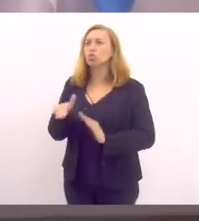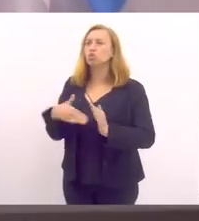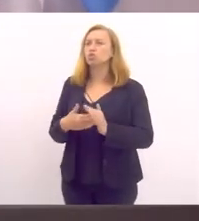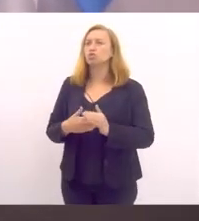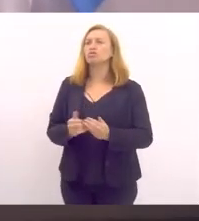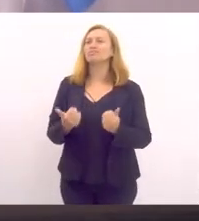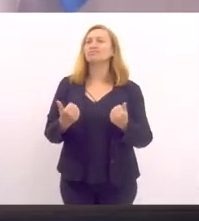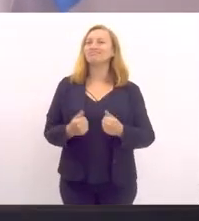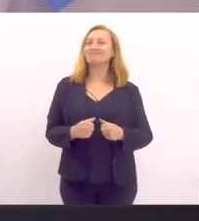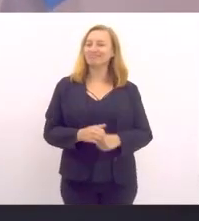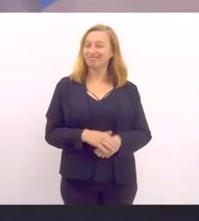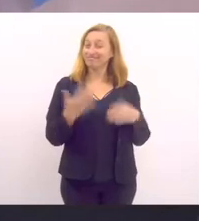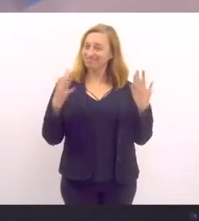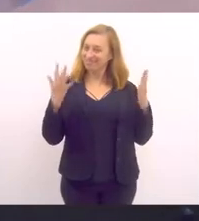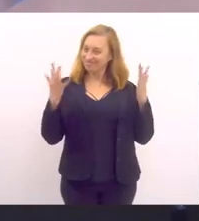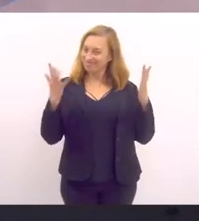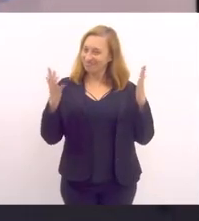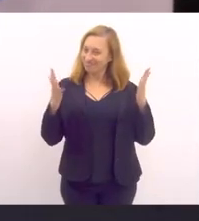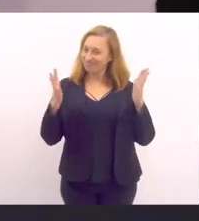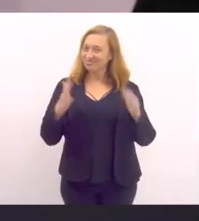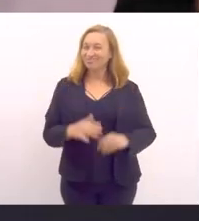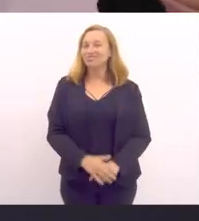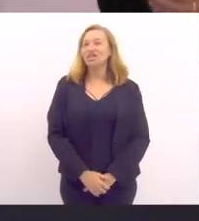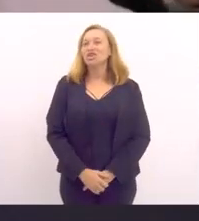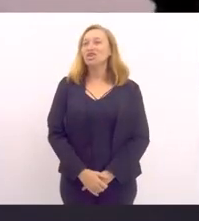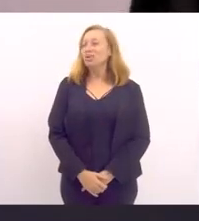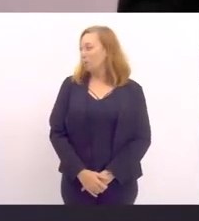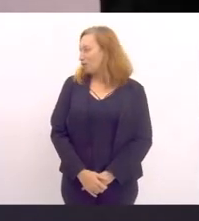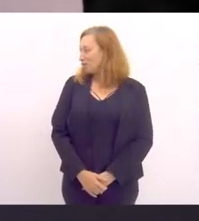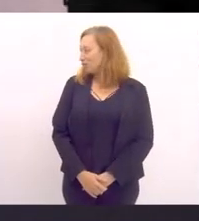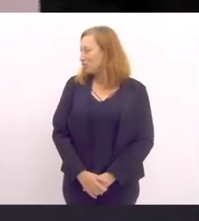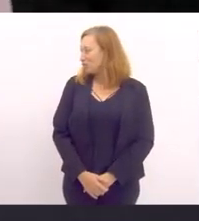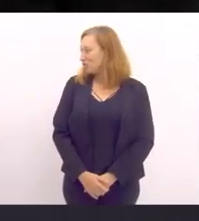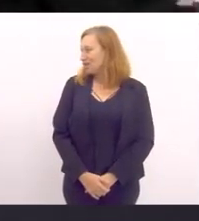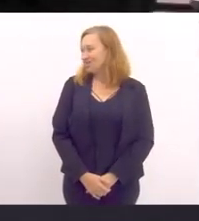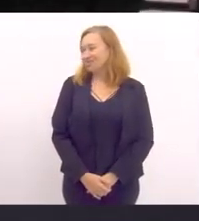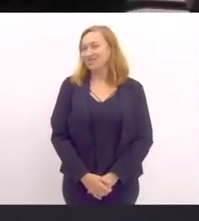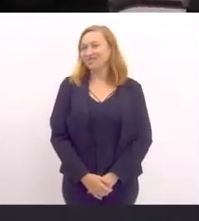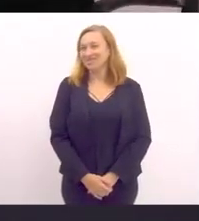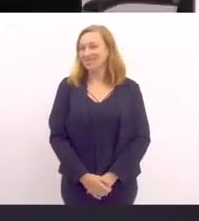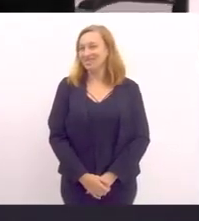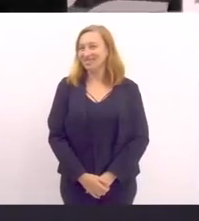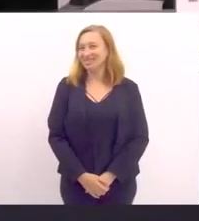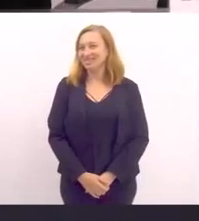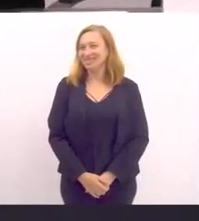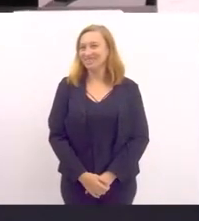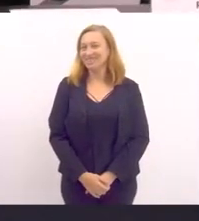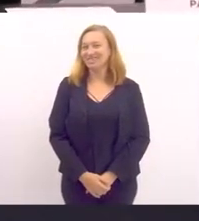É muito engraçado quando a gente quer falar que vocês...